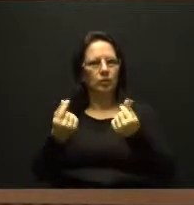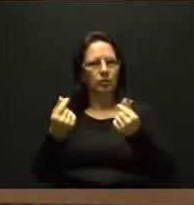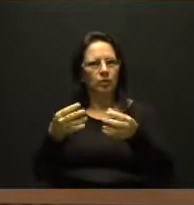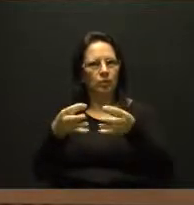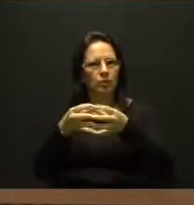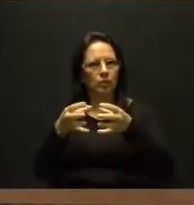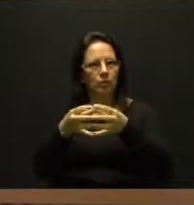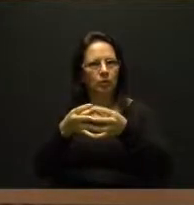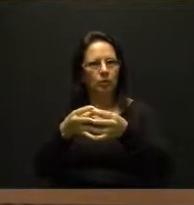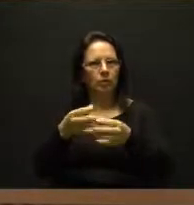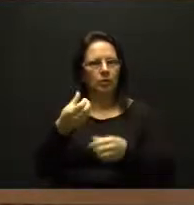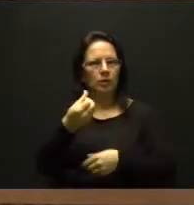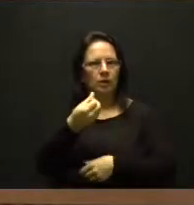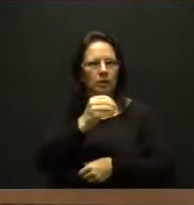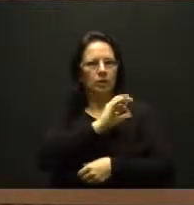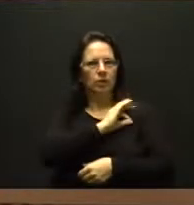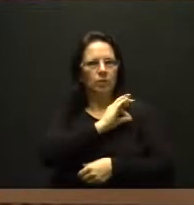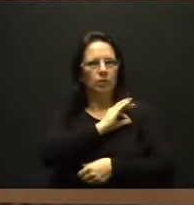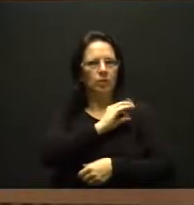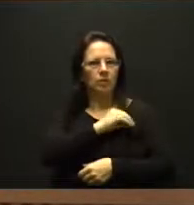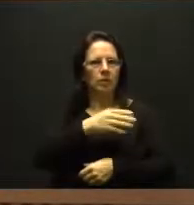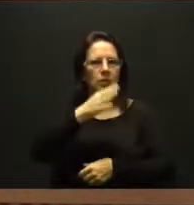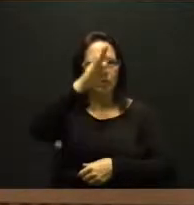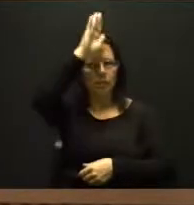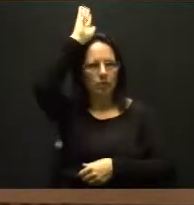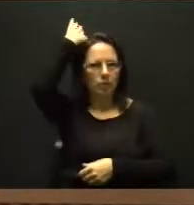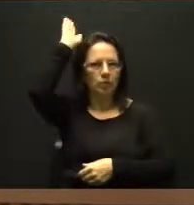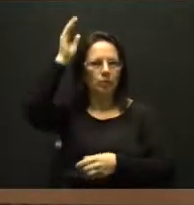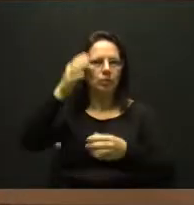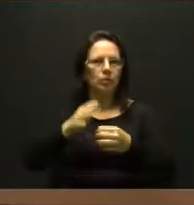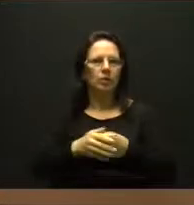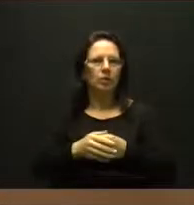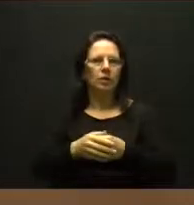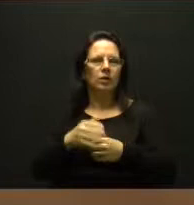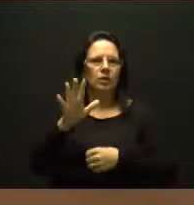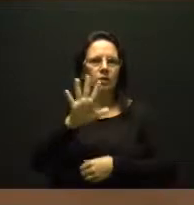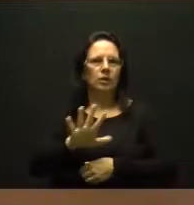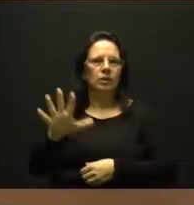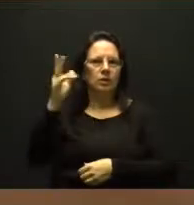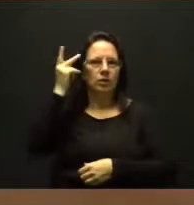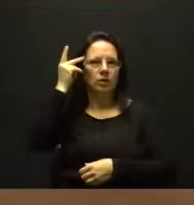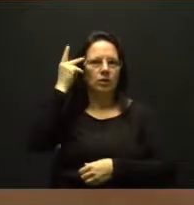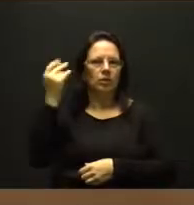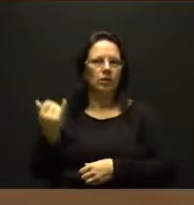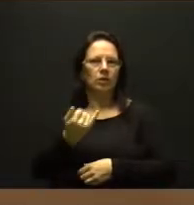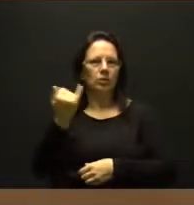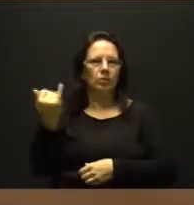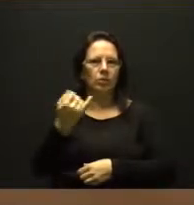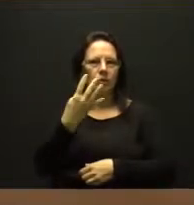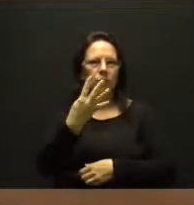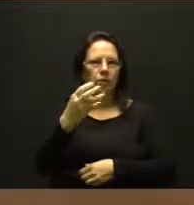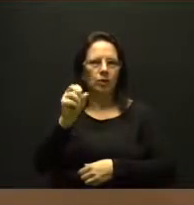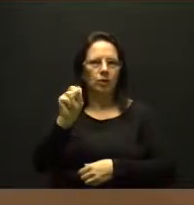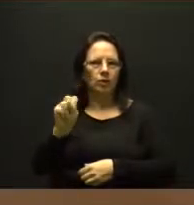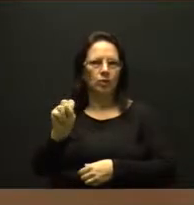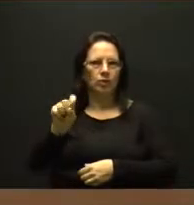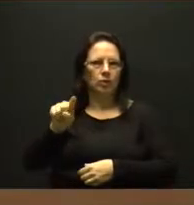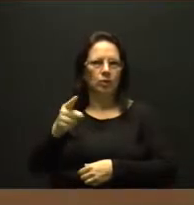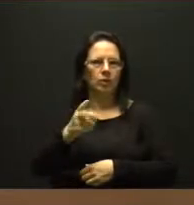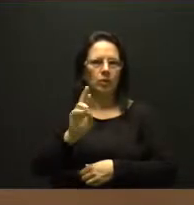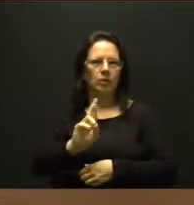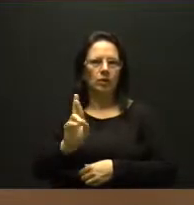do 6º grupamento de bombeiros do estado de são paulo o município de cubatão na importância de 48 mil reais